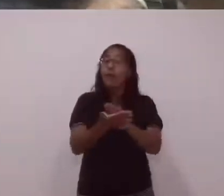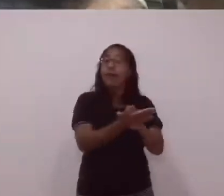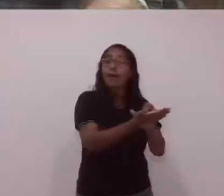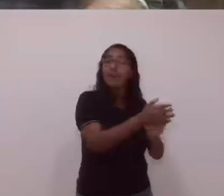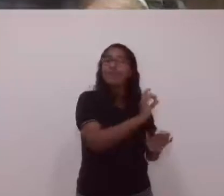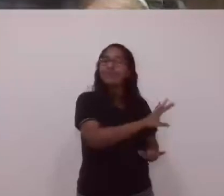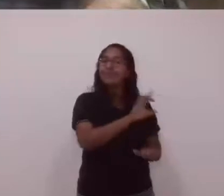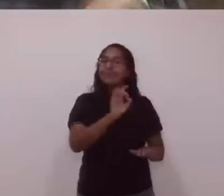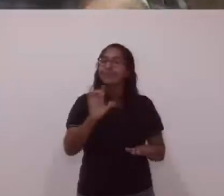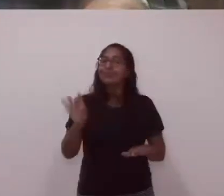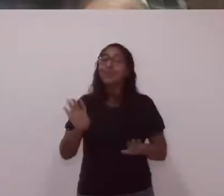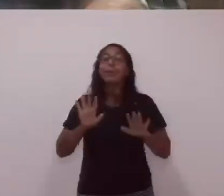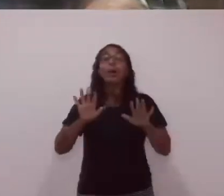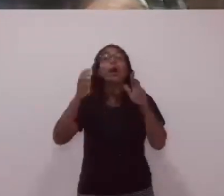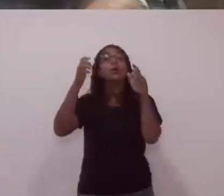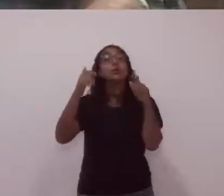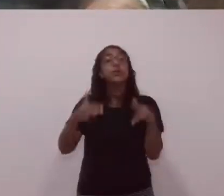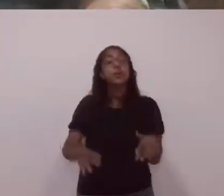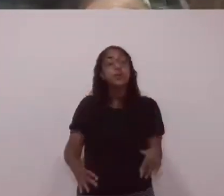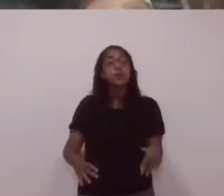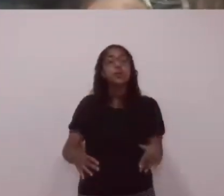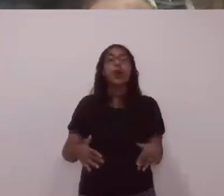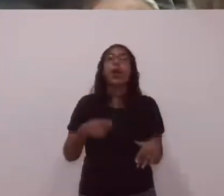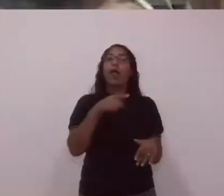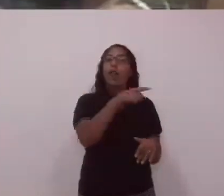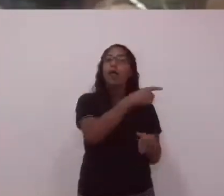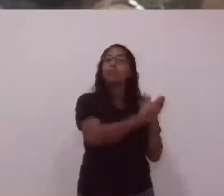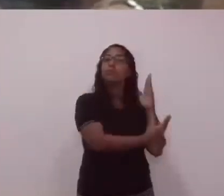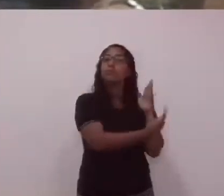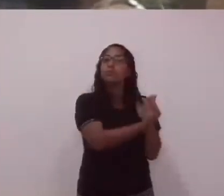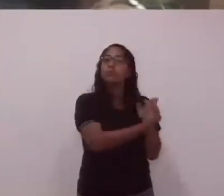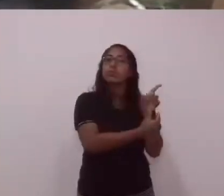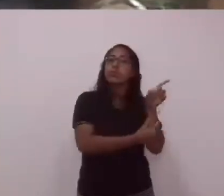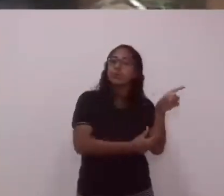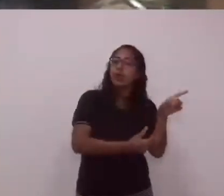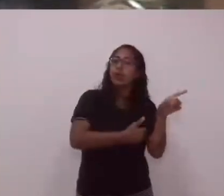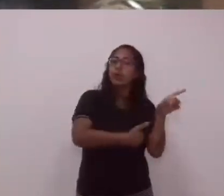que o processo está sendo cumprido e democraticamente